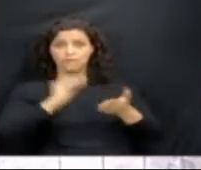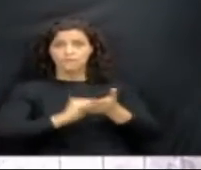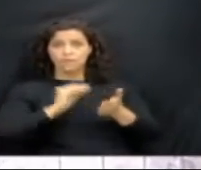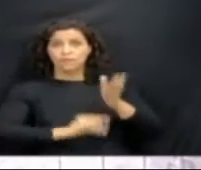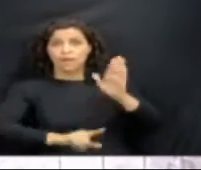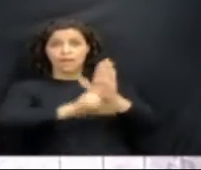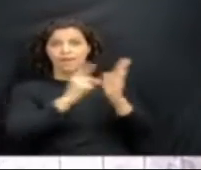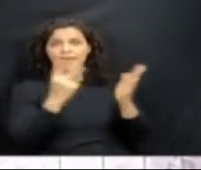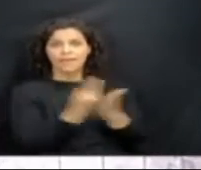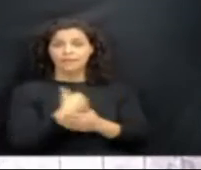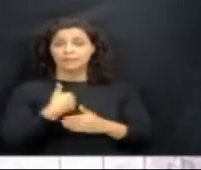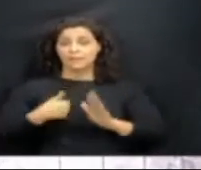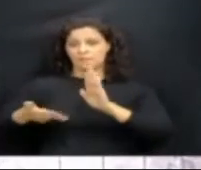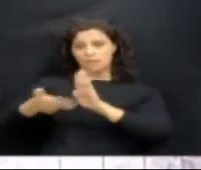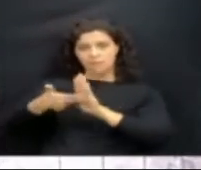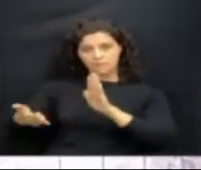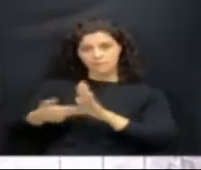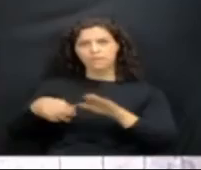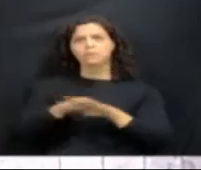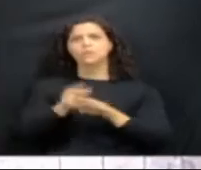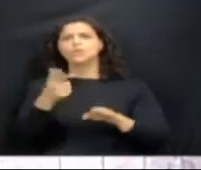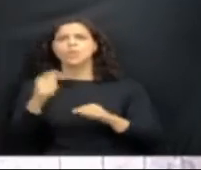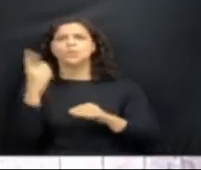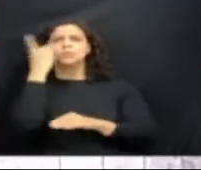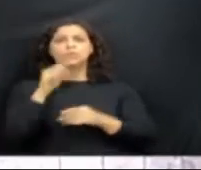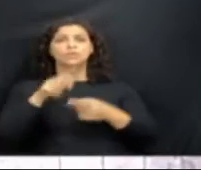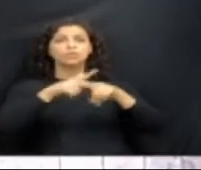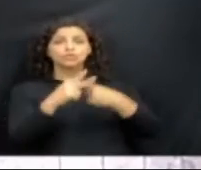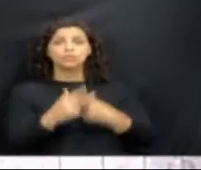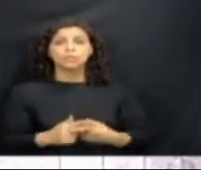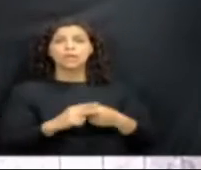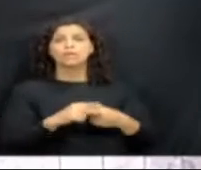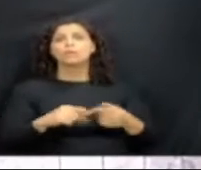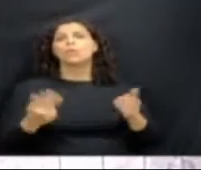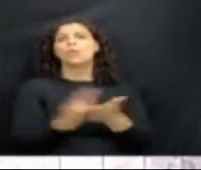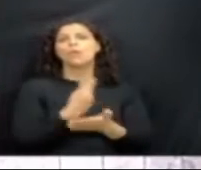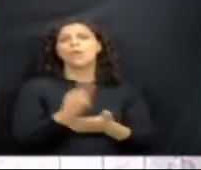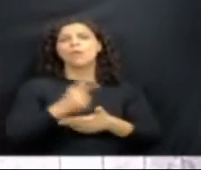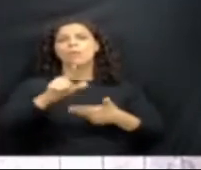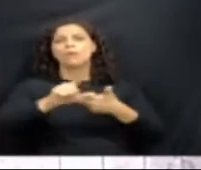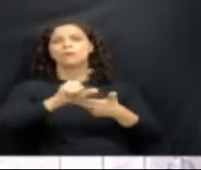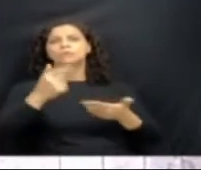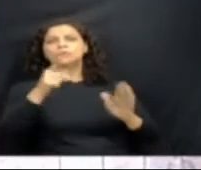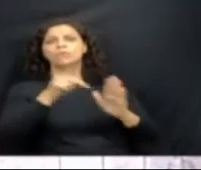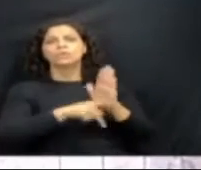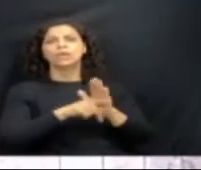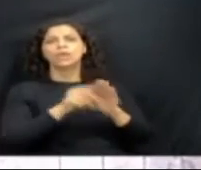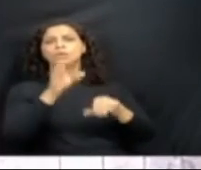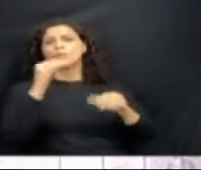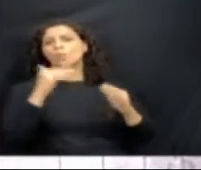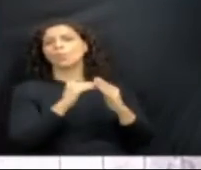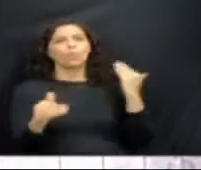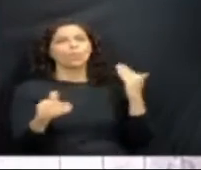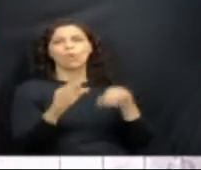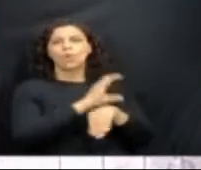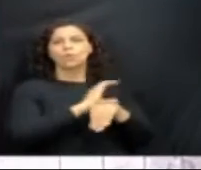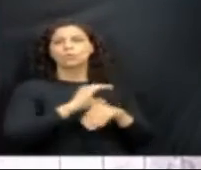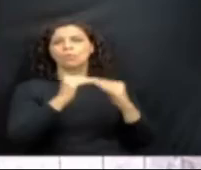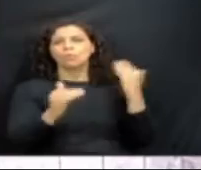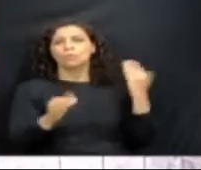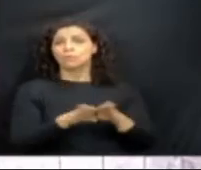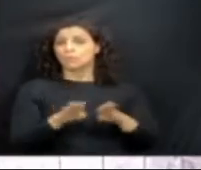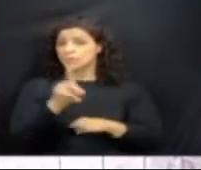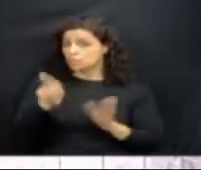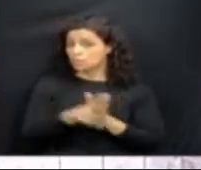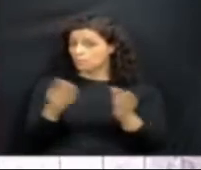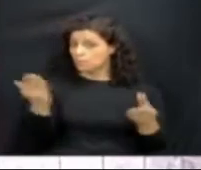da lei, mas a minha emenda e de vários deputados que corrige o vício legislativo é inconstitucional. Isso daqui vai ser argumento de uma